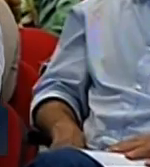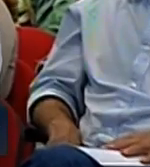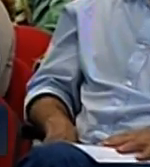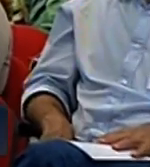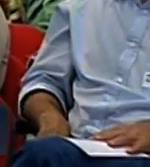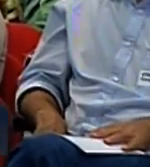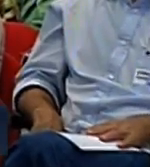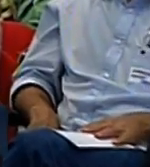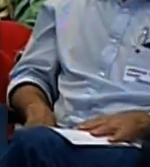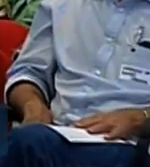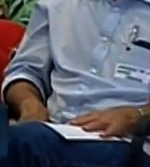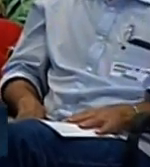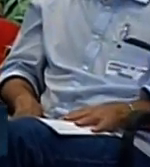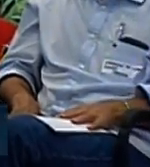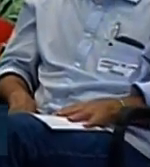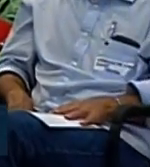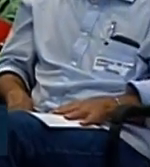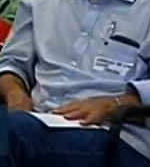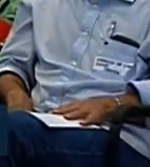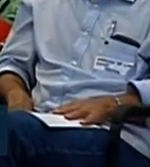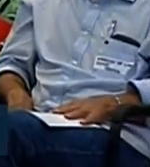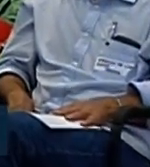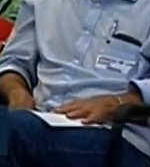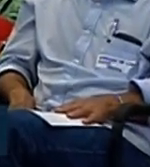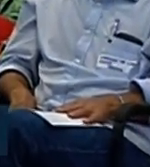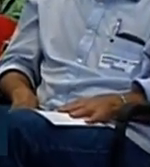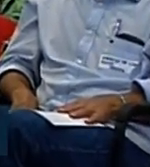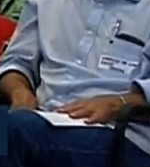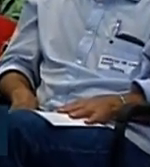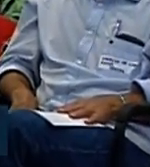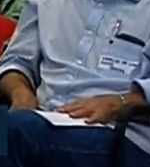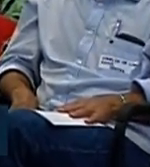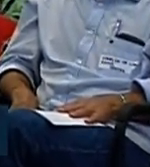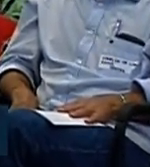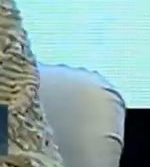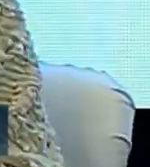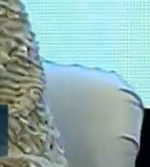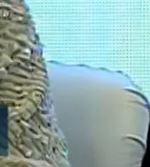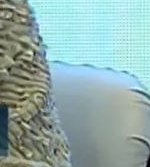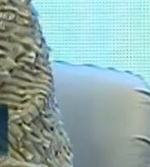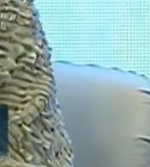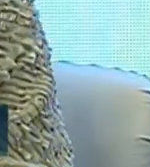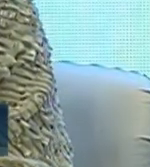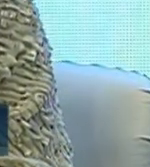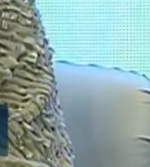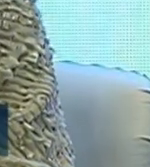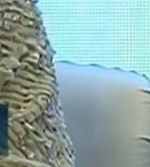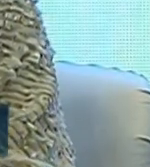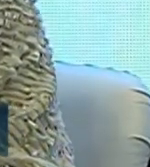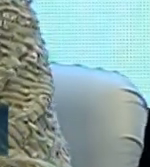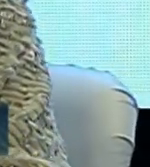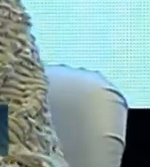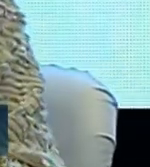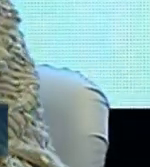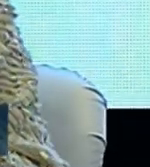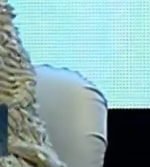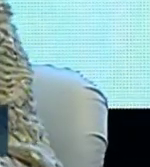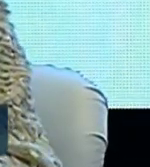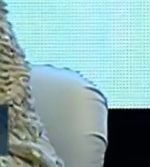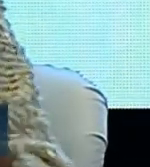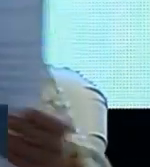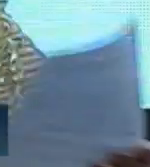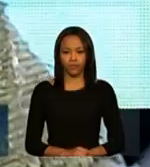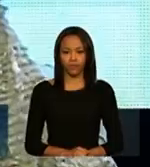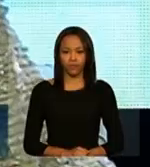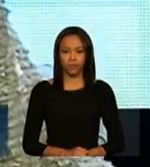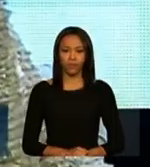representantes de governo, Moçambique, Bolívia, Colômbia, El Salvador, Equador, Guatemala, Honduras, Nicarágua, Paraguai e